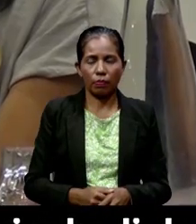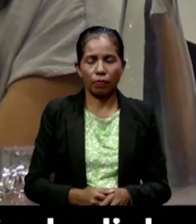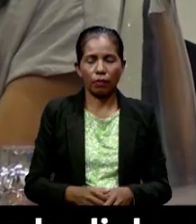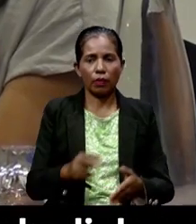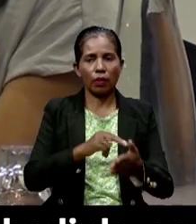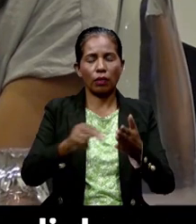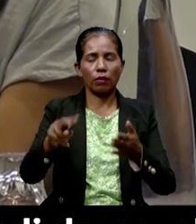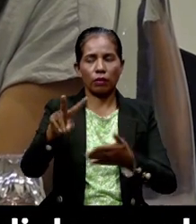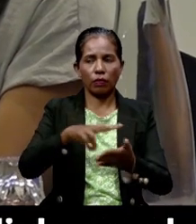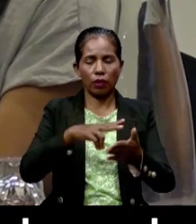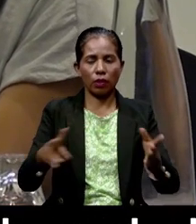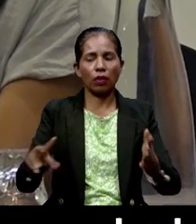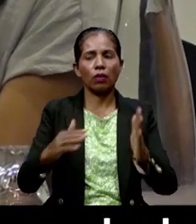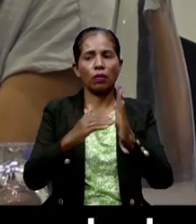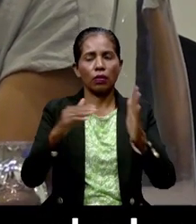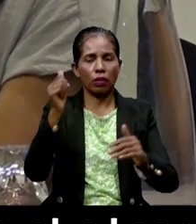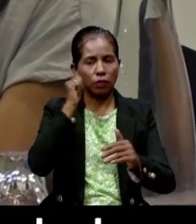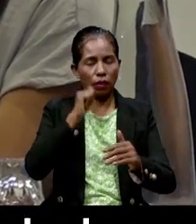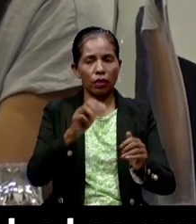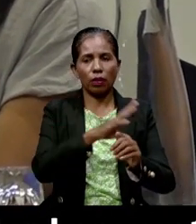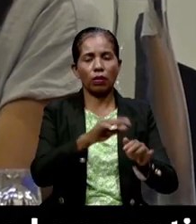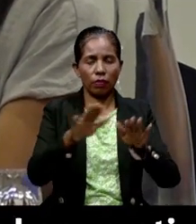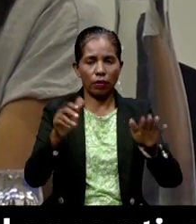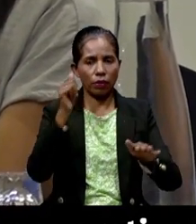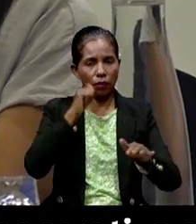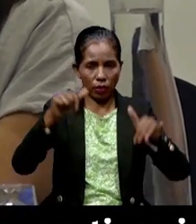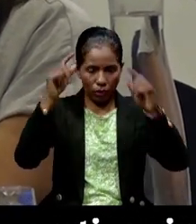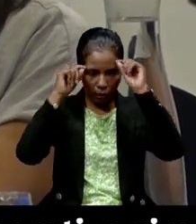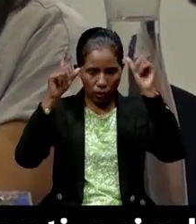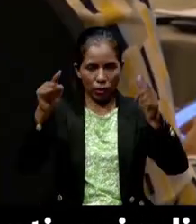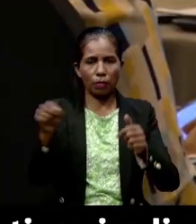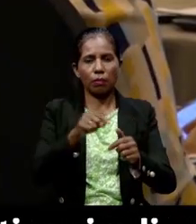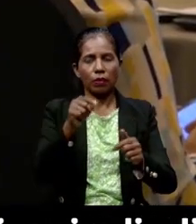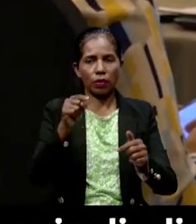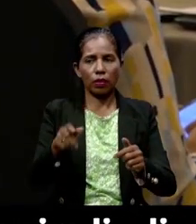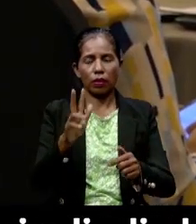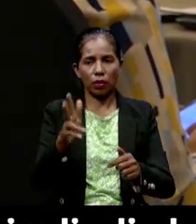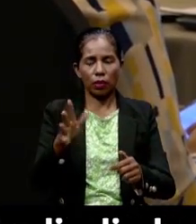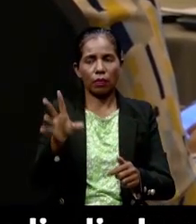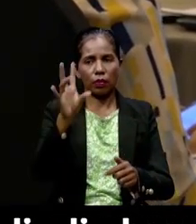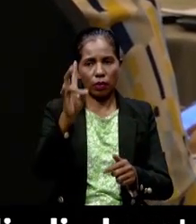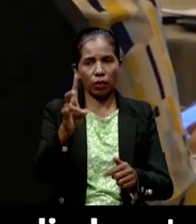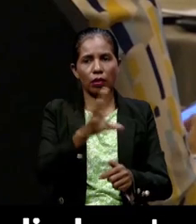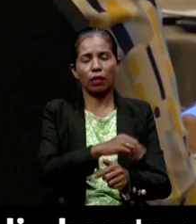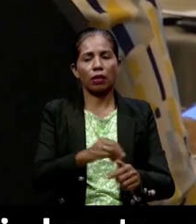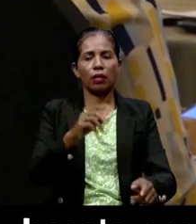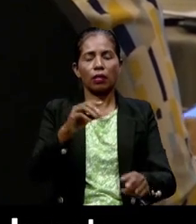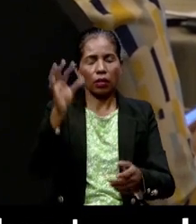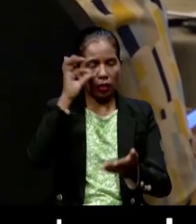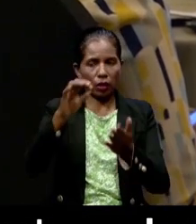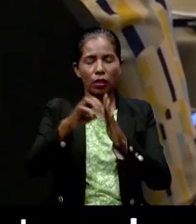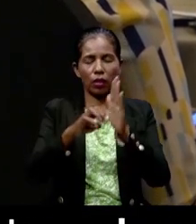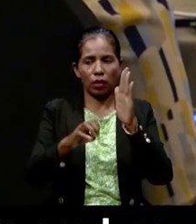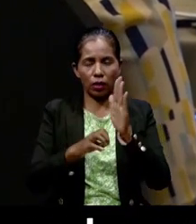Número de violência contra feto no labarek feto iha Timor-Leste nebe quase por cento tolo nulo recinhito, ma cobriga Secretary